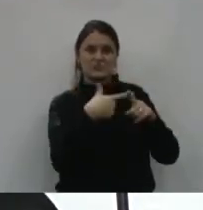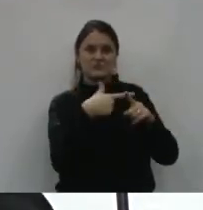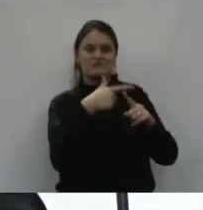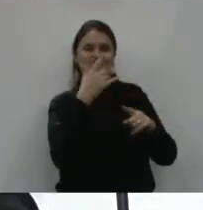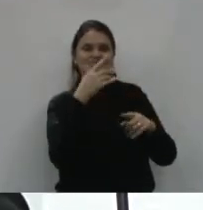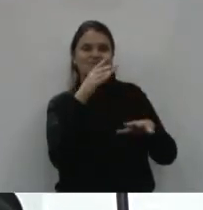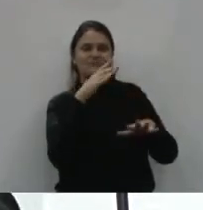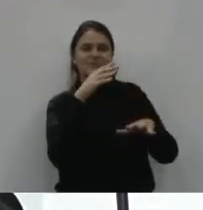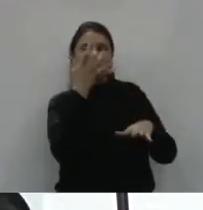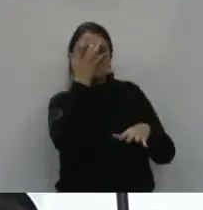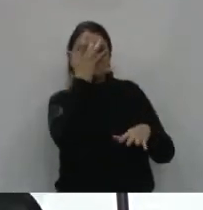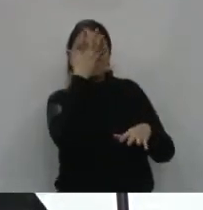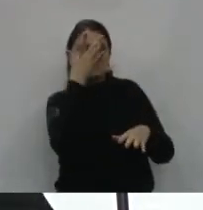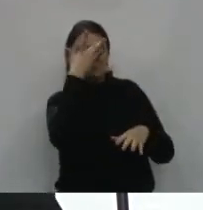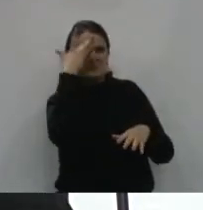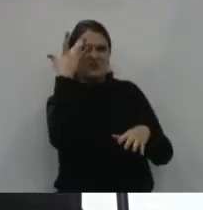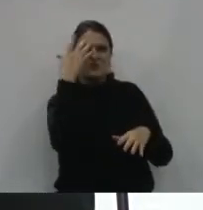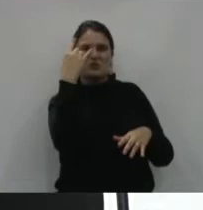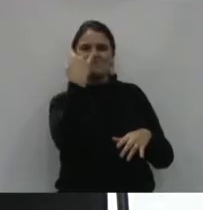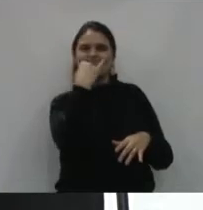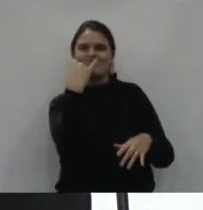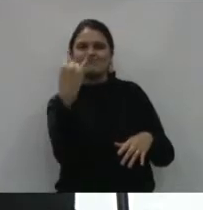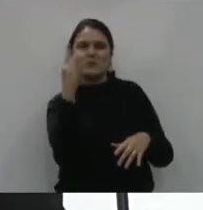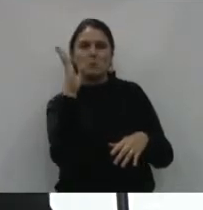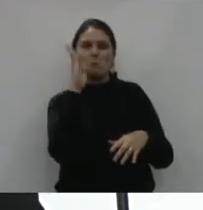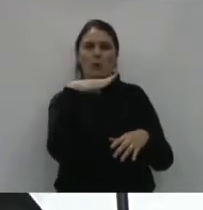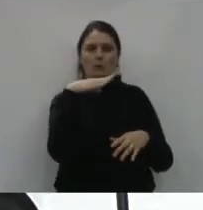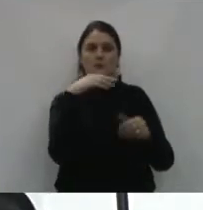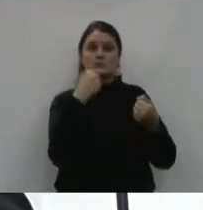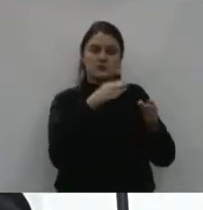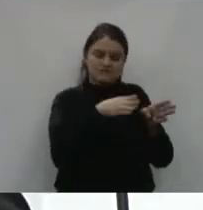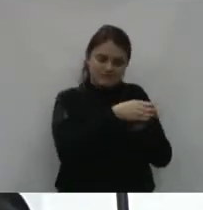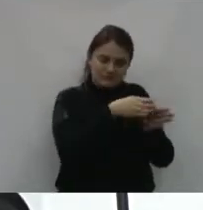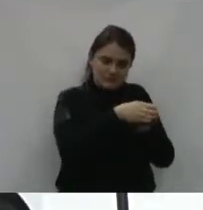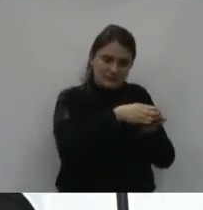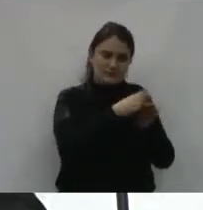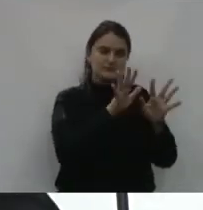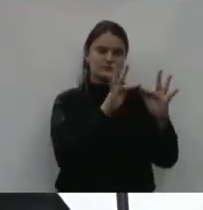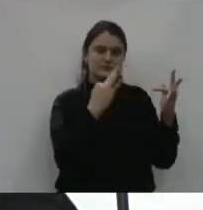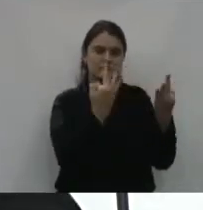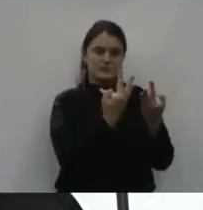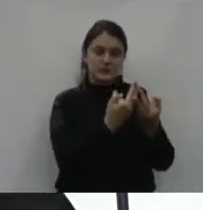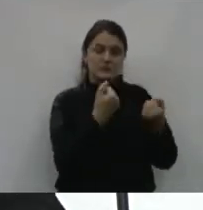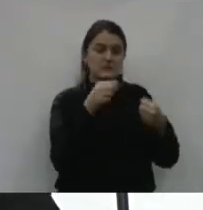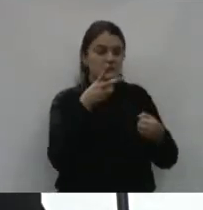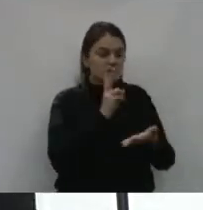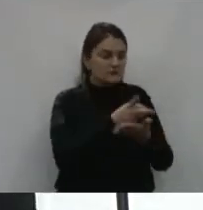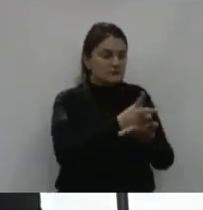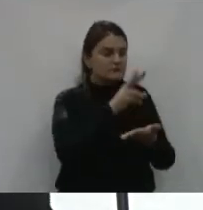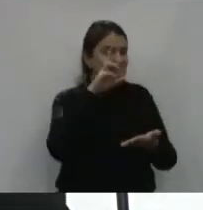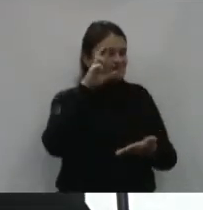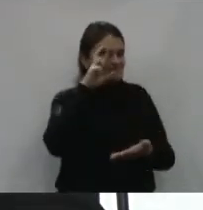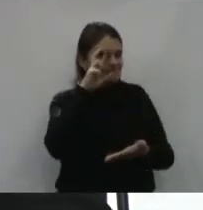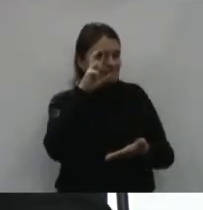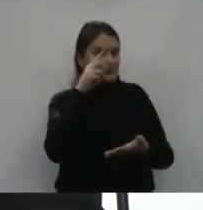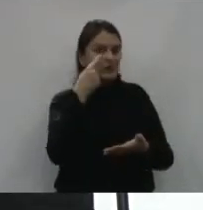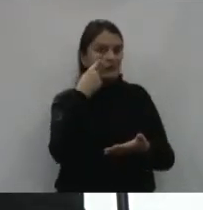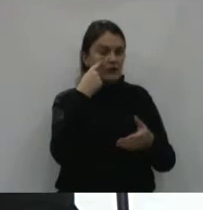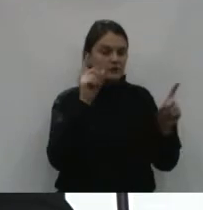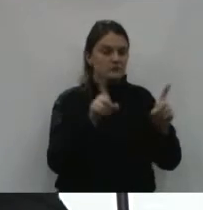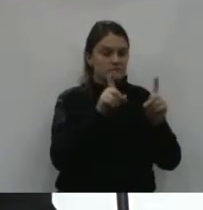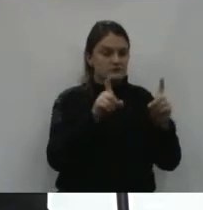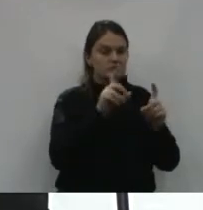os pedófilos por isso é de suma importância a aconselhar e alertar os pais e responsáveis há sempre monitorar as redes